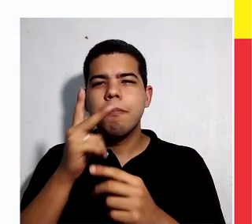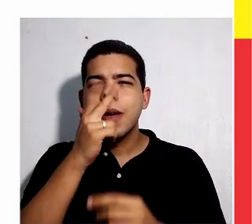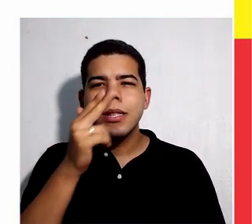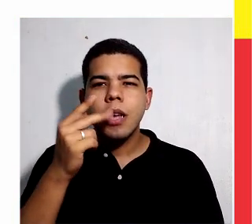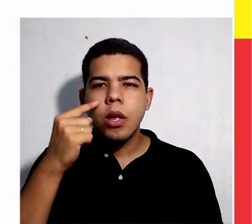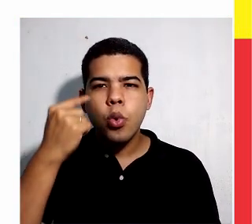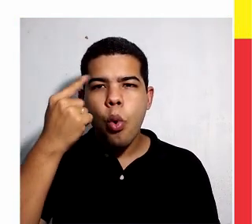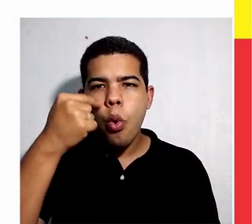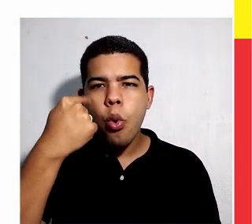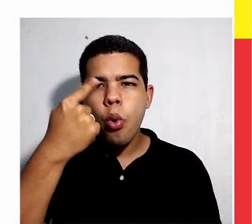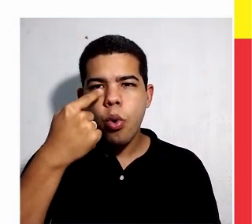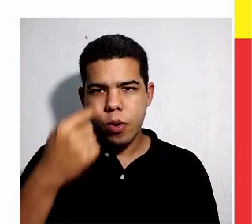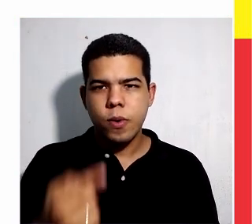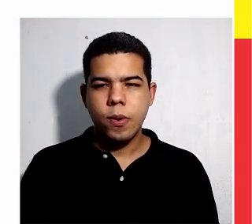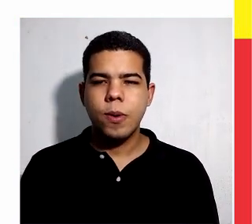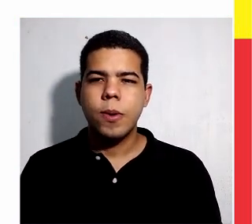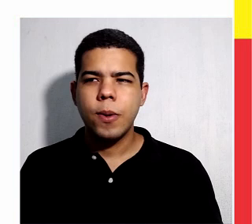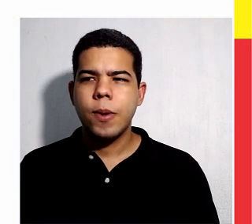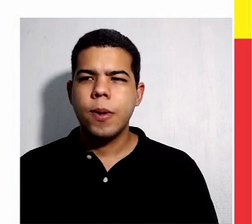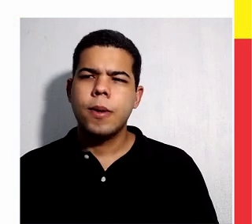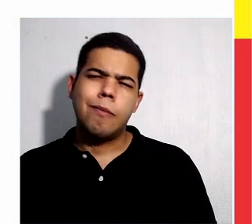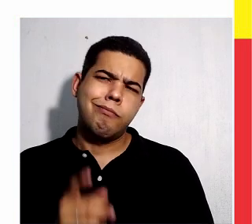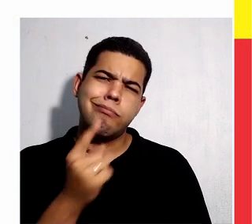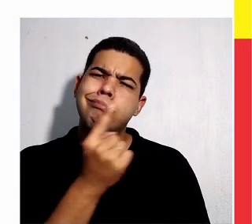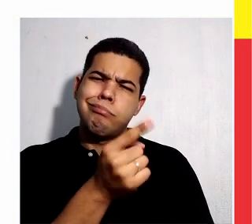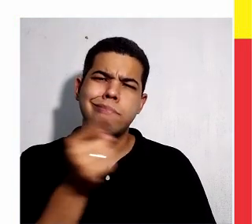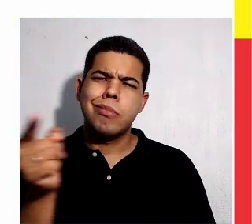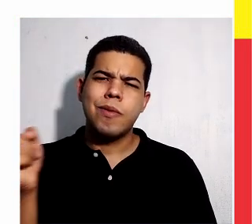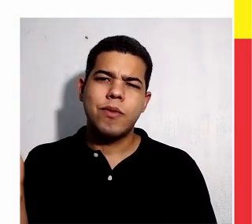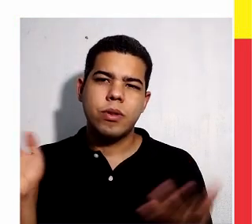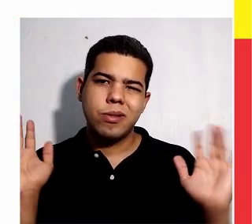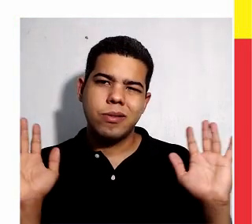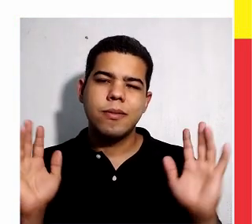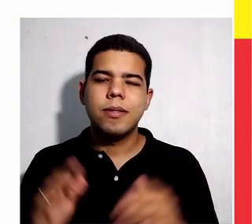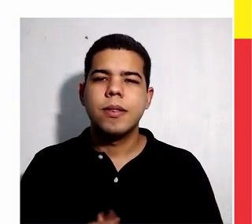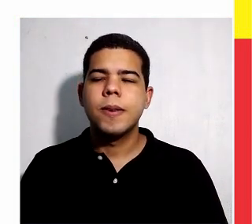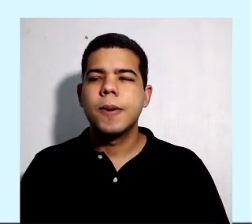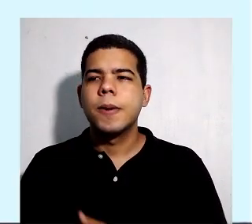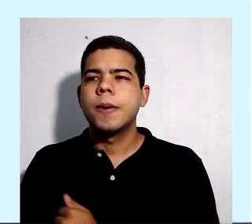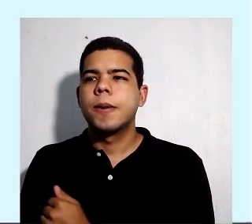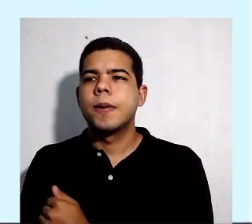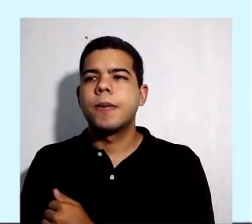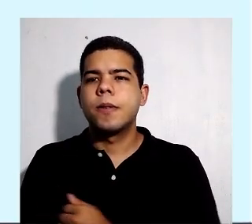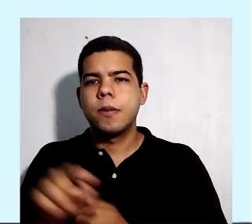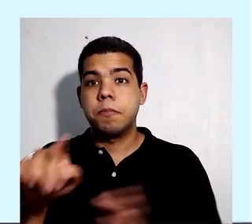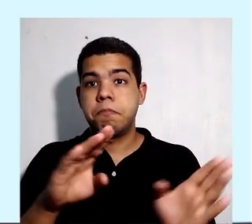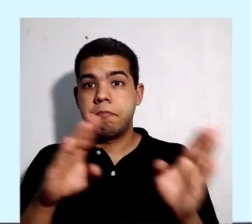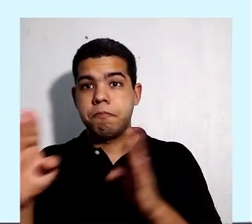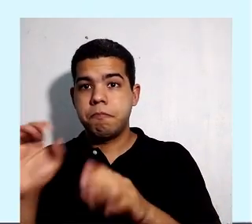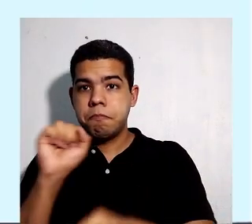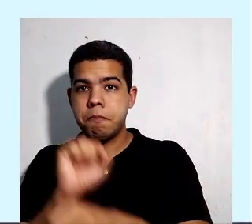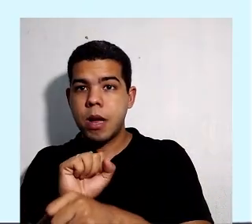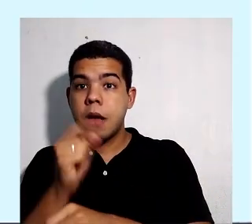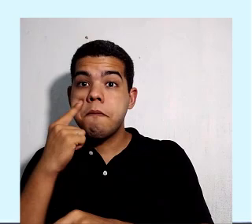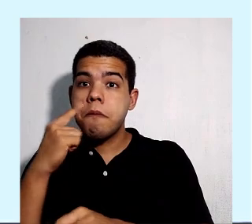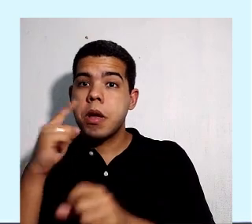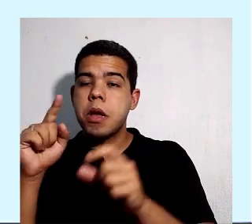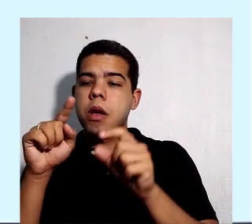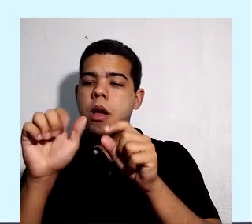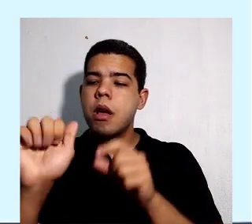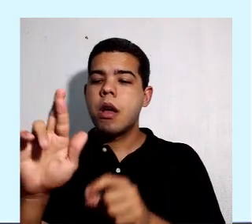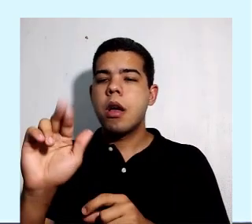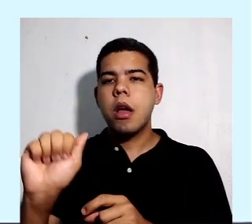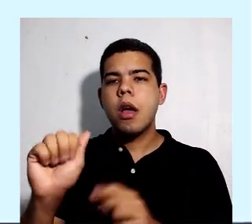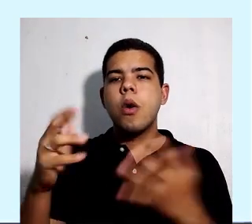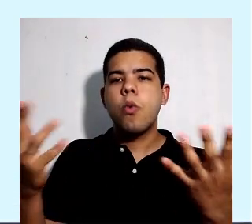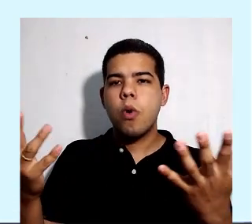um olho do peixe, mas fica a critério de vocês também. Mas observe, dê pausa no vídeo, tente resolver.